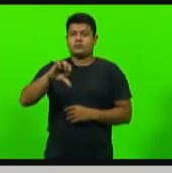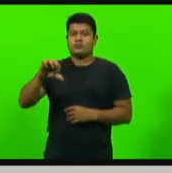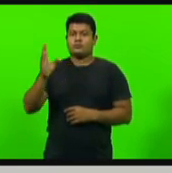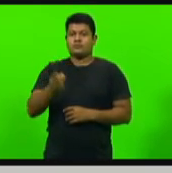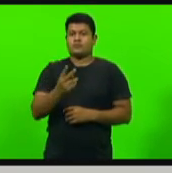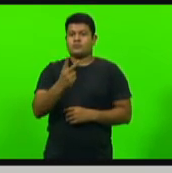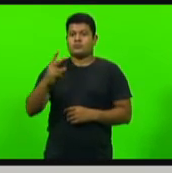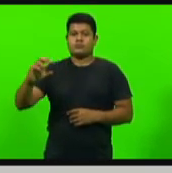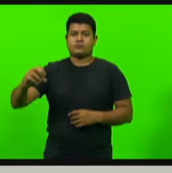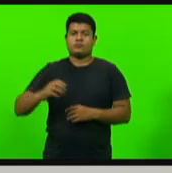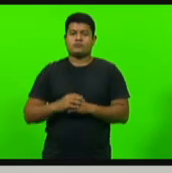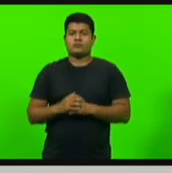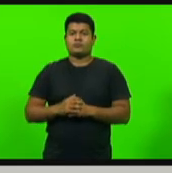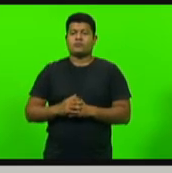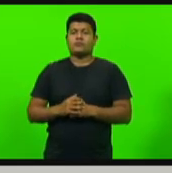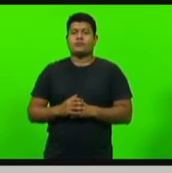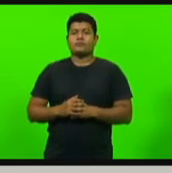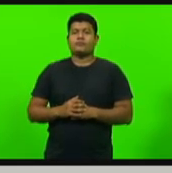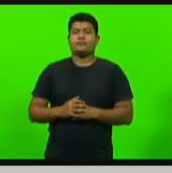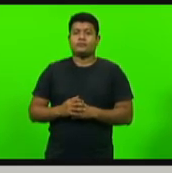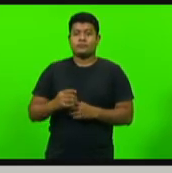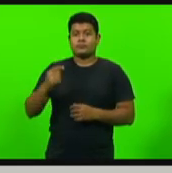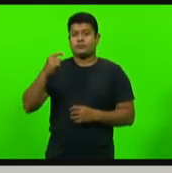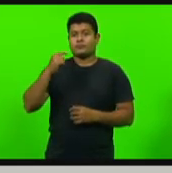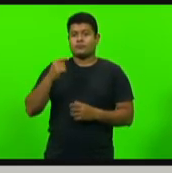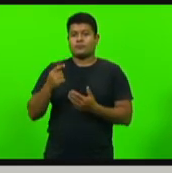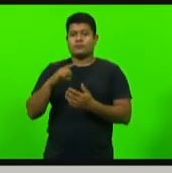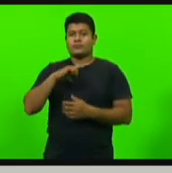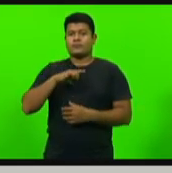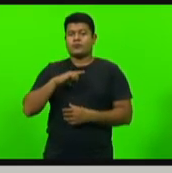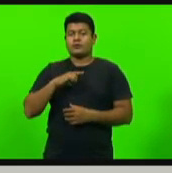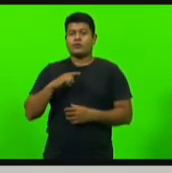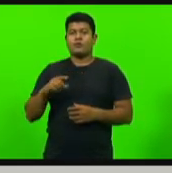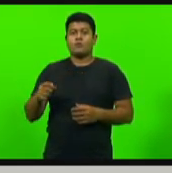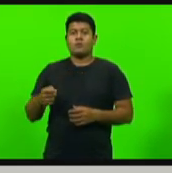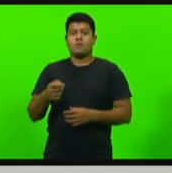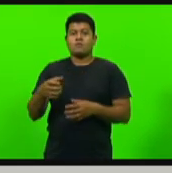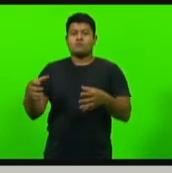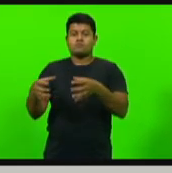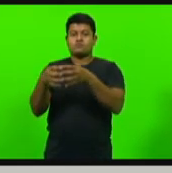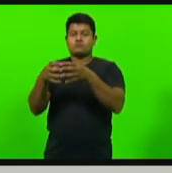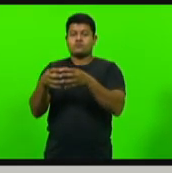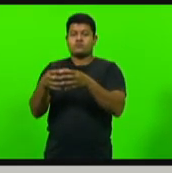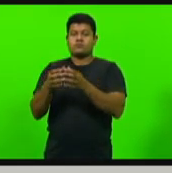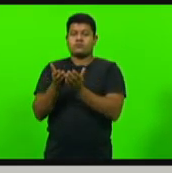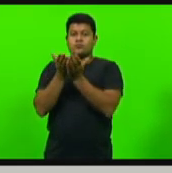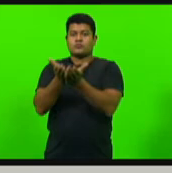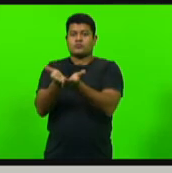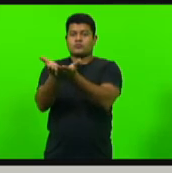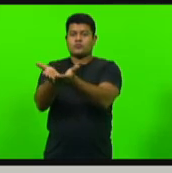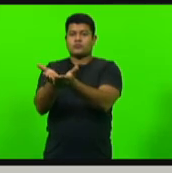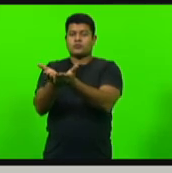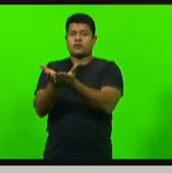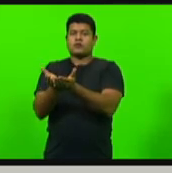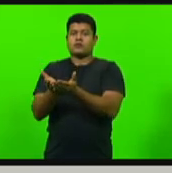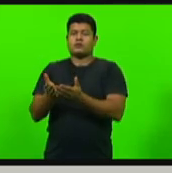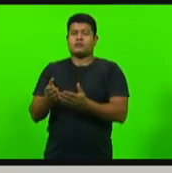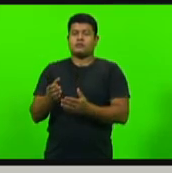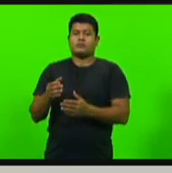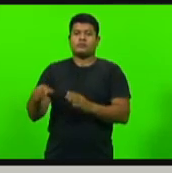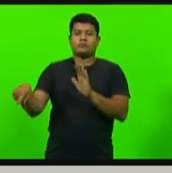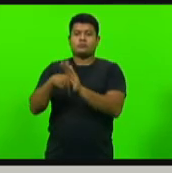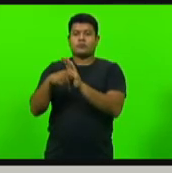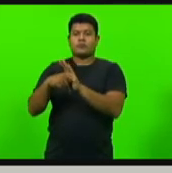499/2020, que prevê o mínimo de tripulantes brasileiros nos navios estrangeiros autorizados